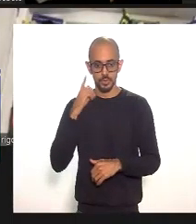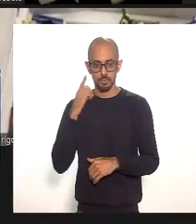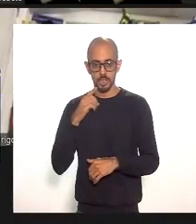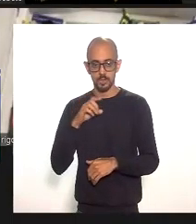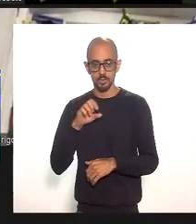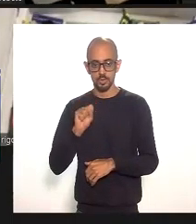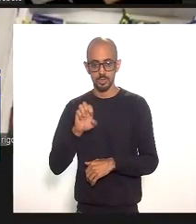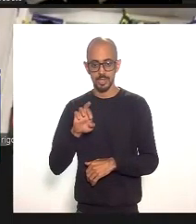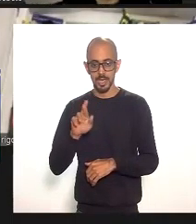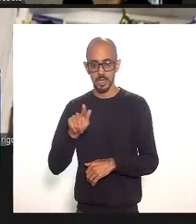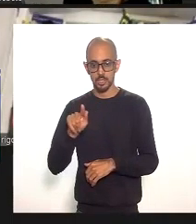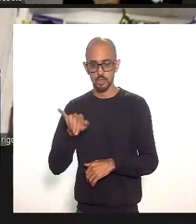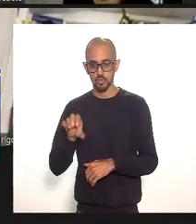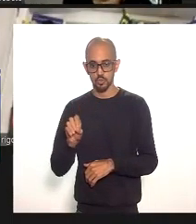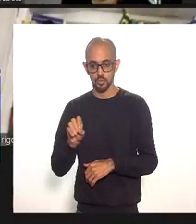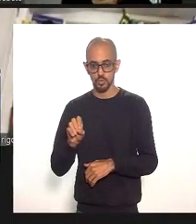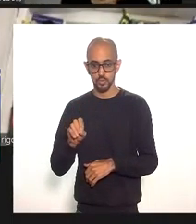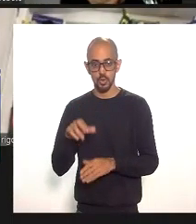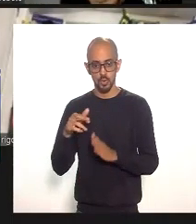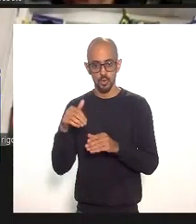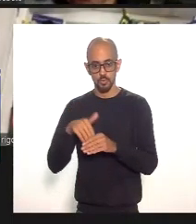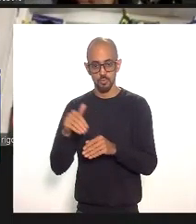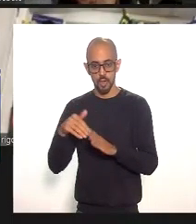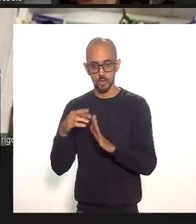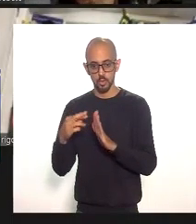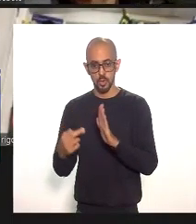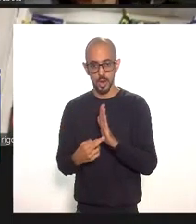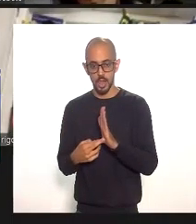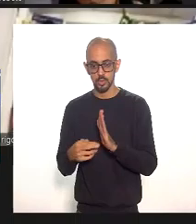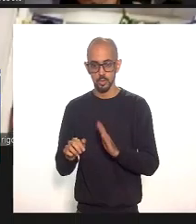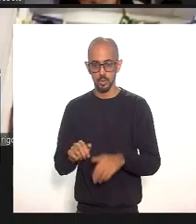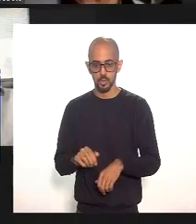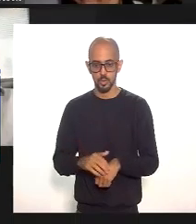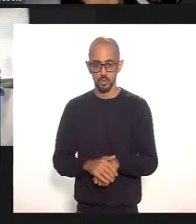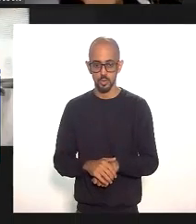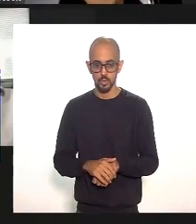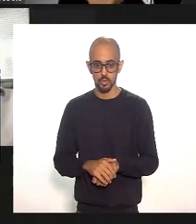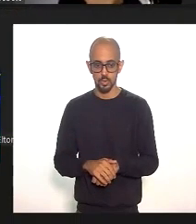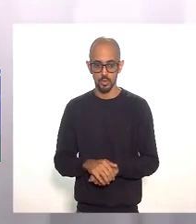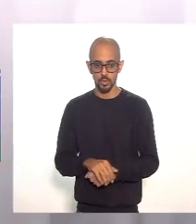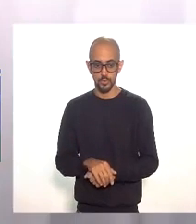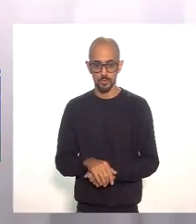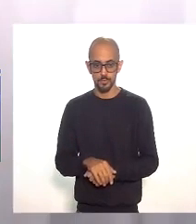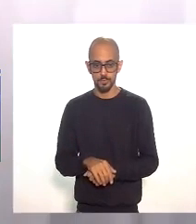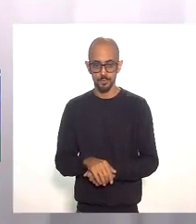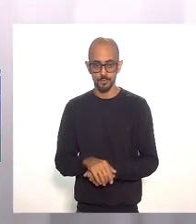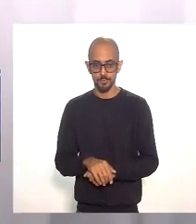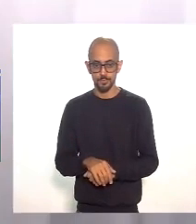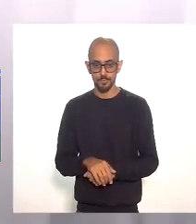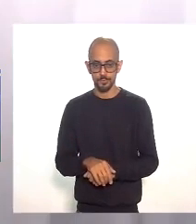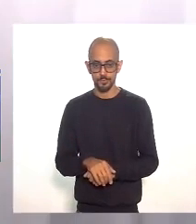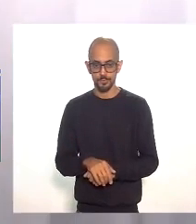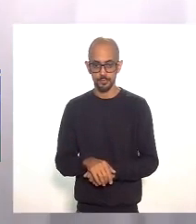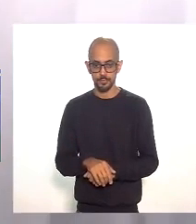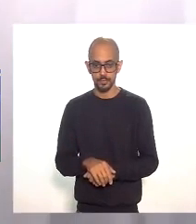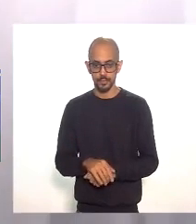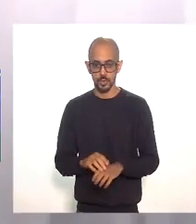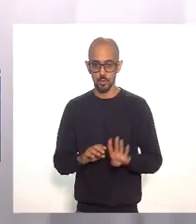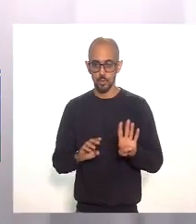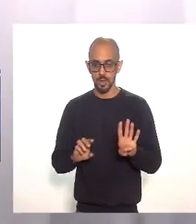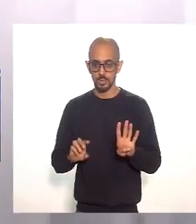Fernandes. Voto com o relator, senhora presidente. Voto, foram com